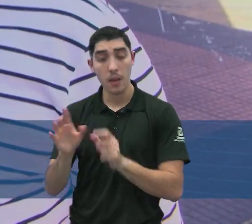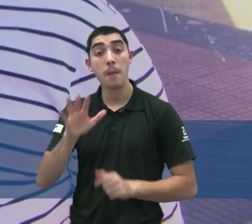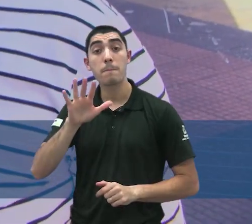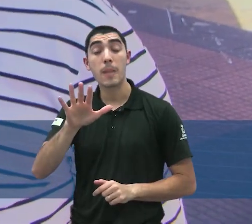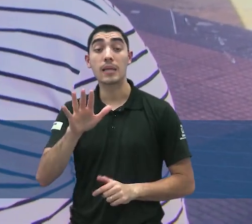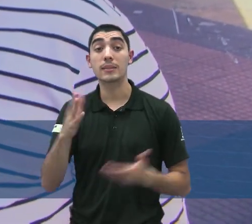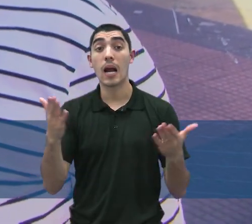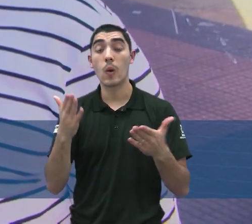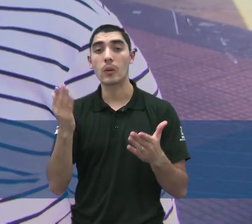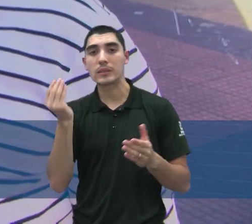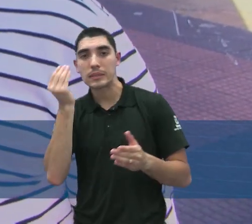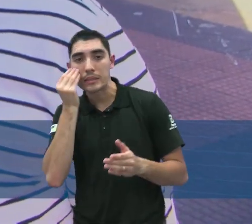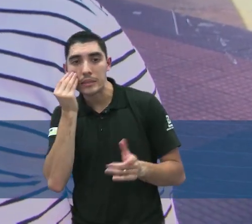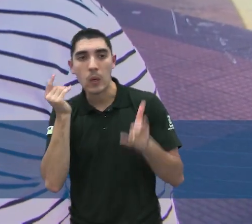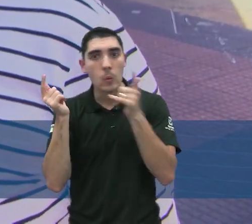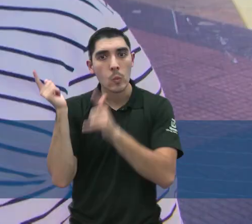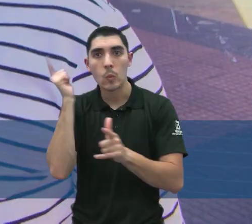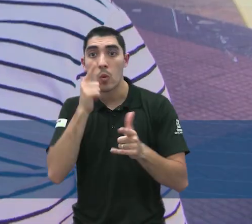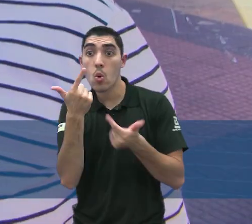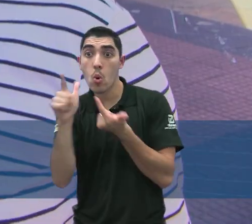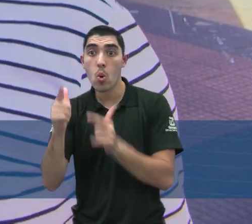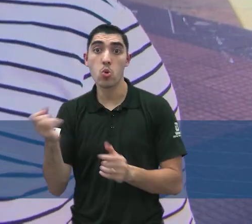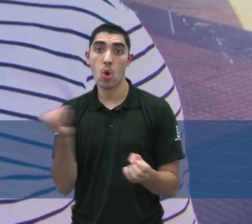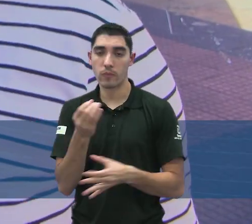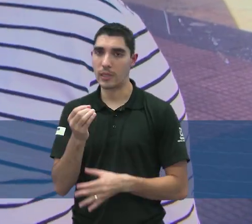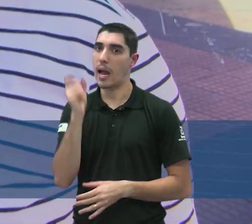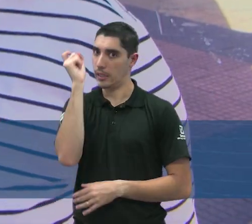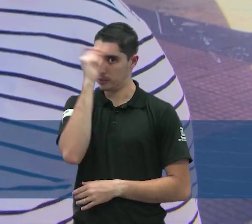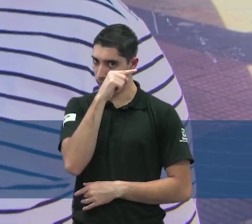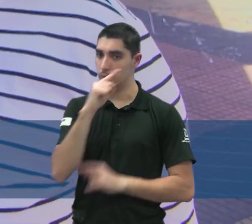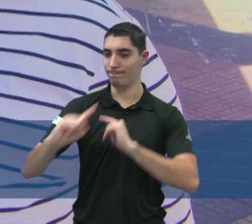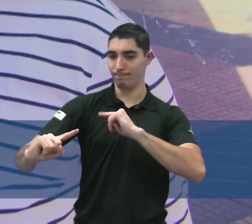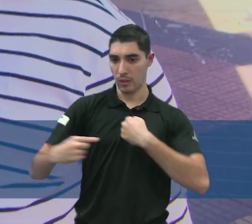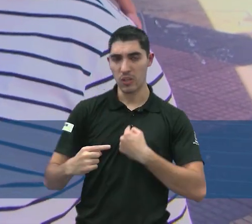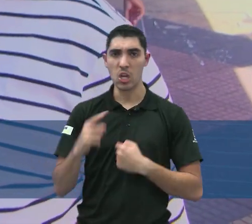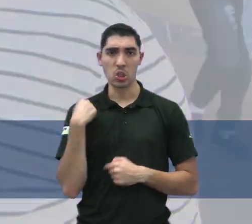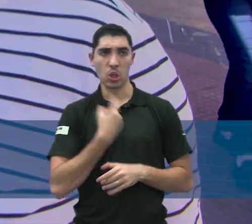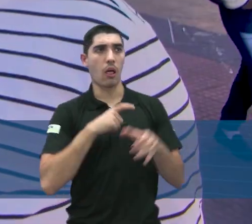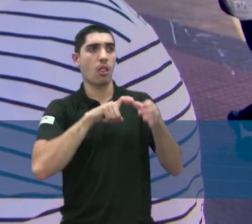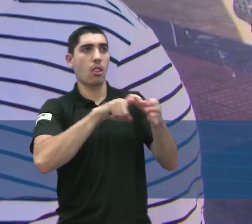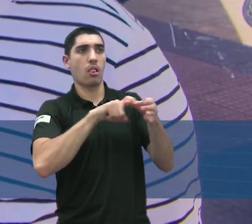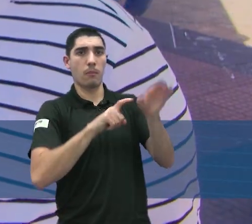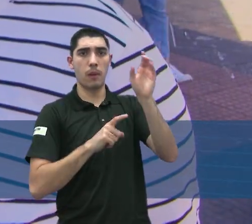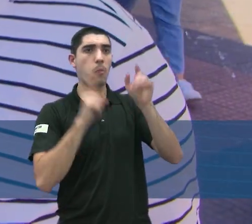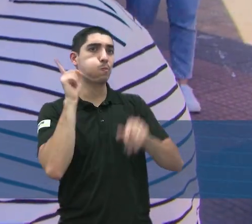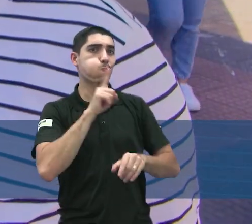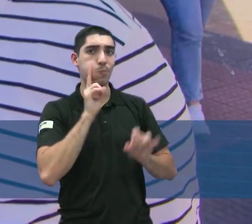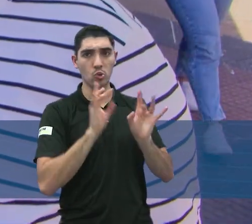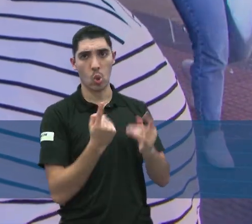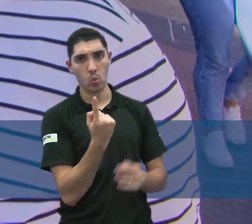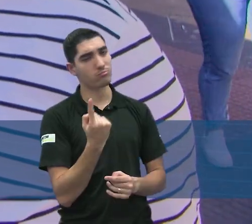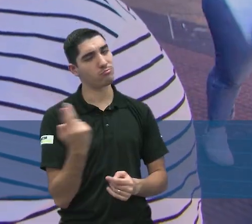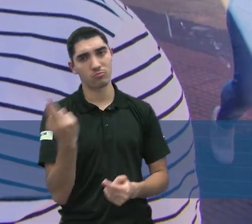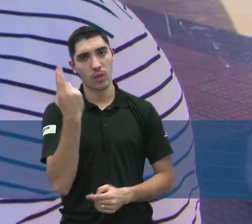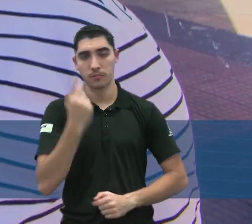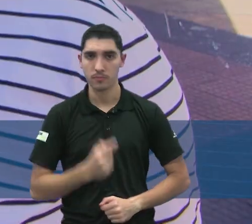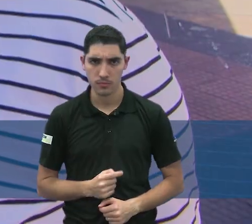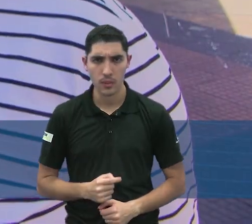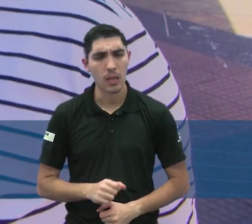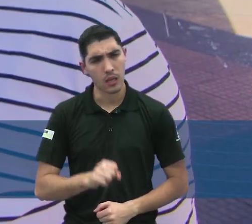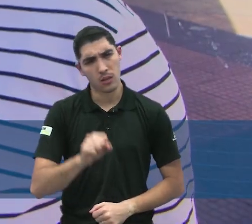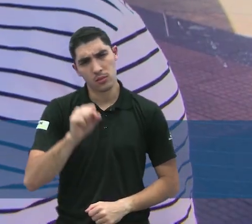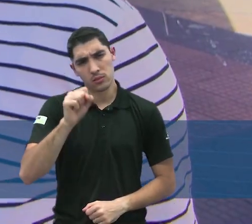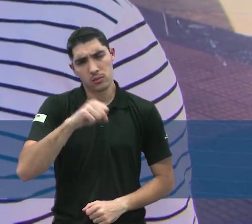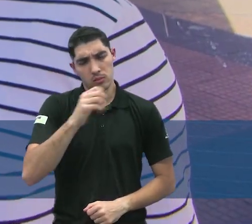novos mercados é o nosso desafio, que nós não podemos depender só dos Estados Unidos. Olha, eu acredito que sim, e tem que ser ouvido,